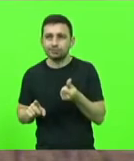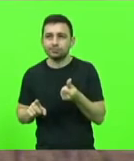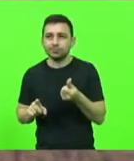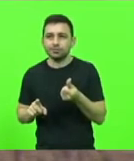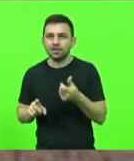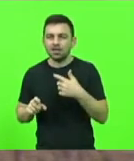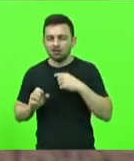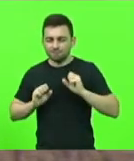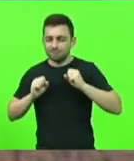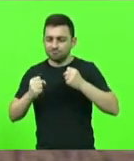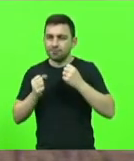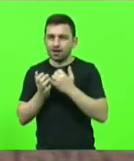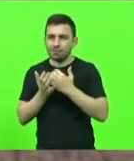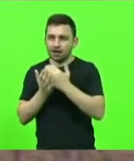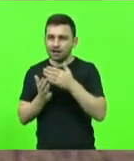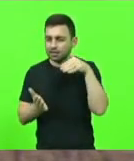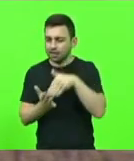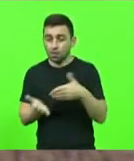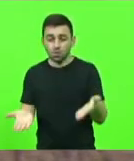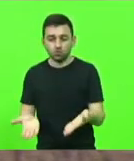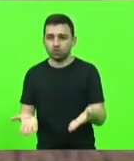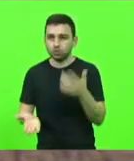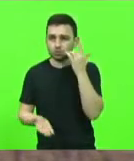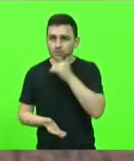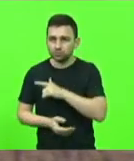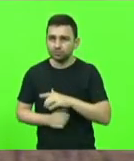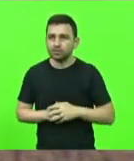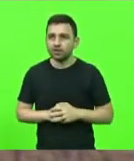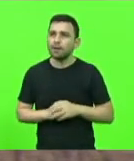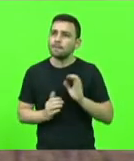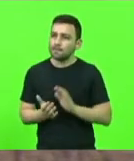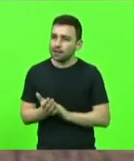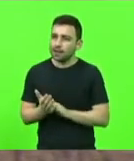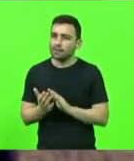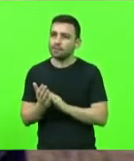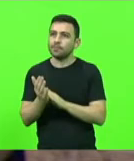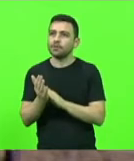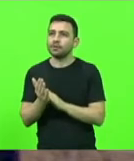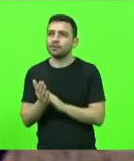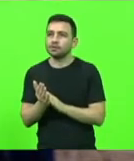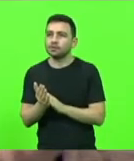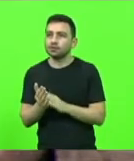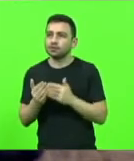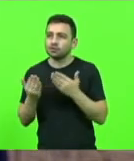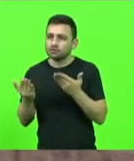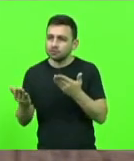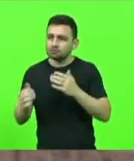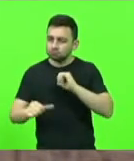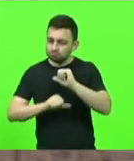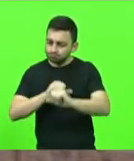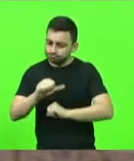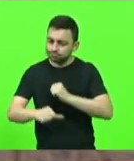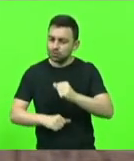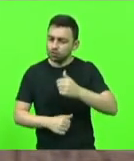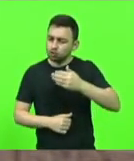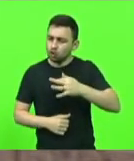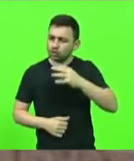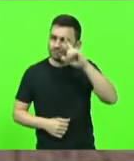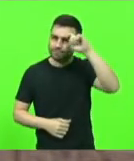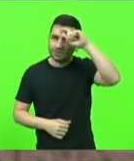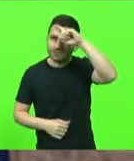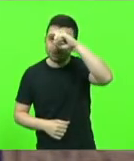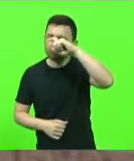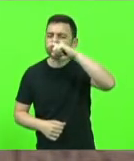me fortaleceu me trouxe até que hoje então parabéns pela por a por transformar a sua dor né